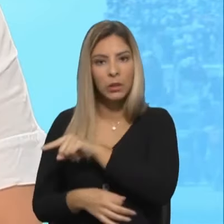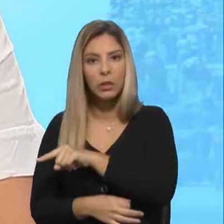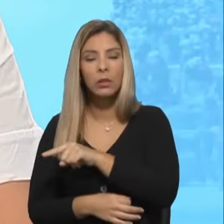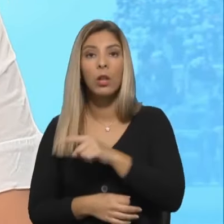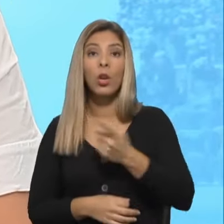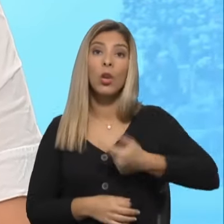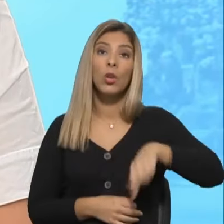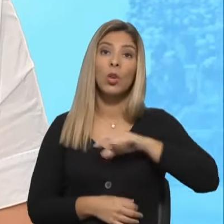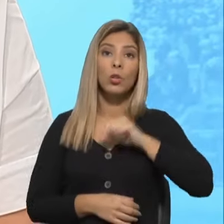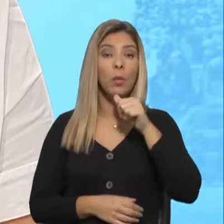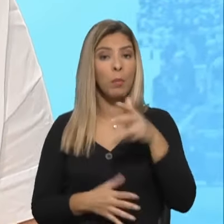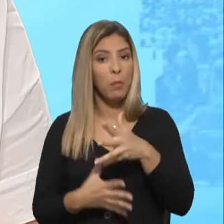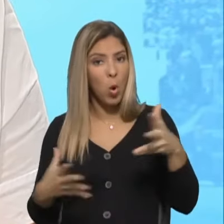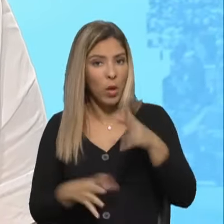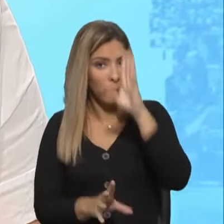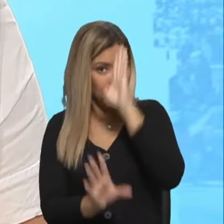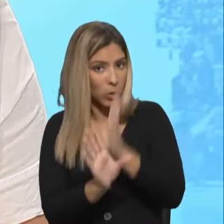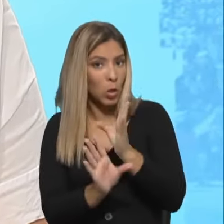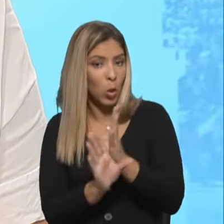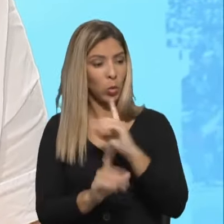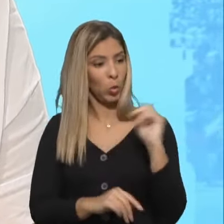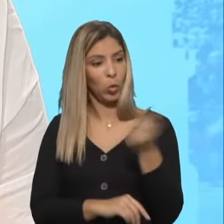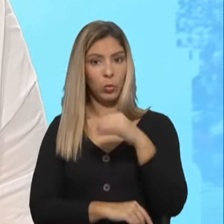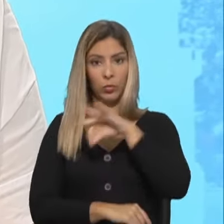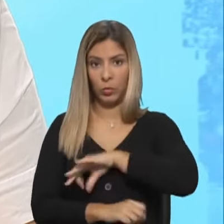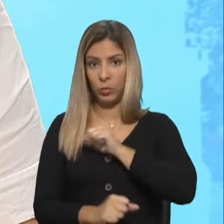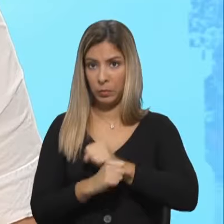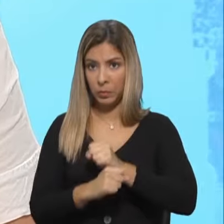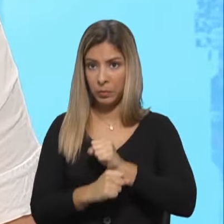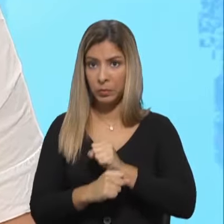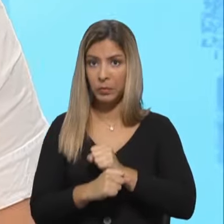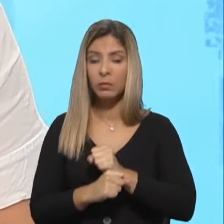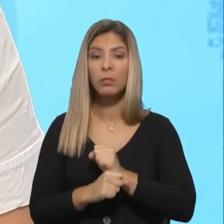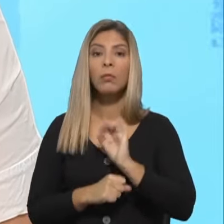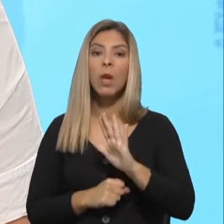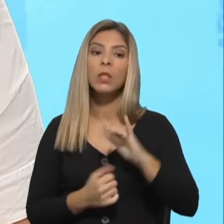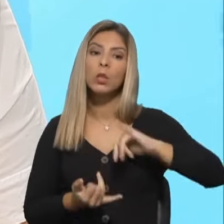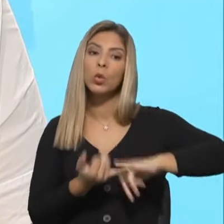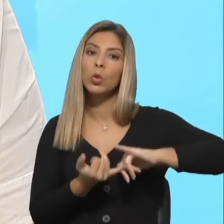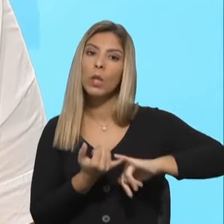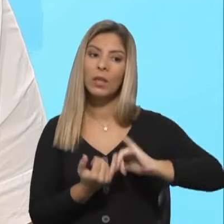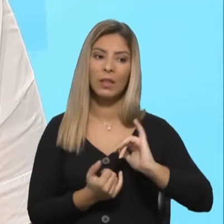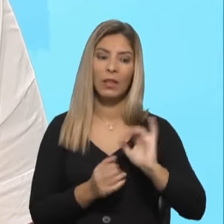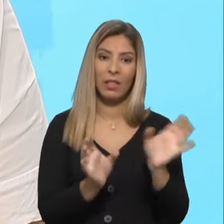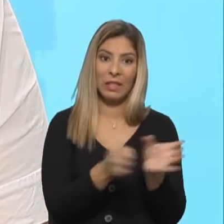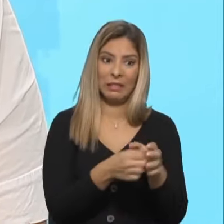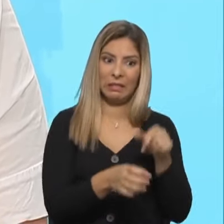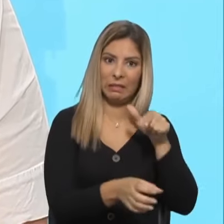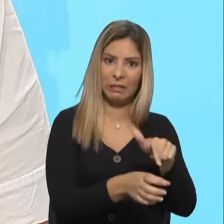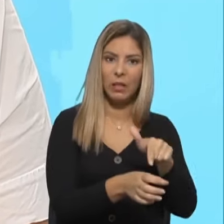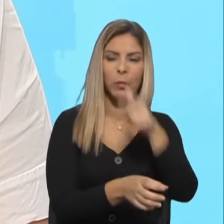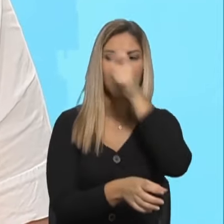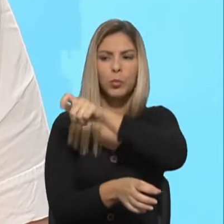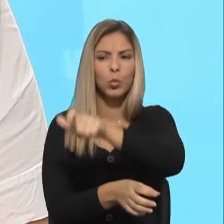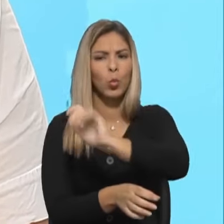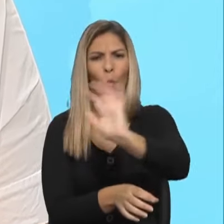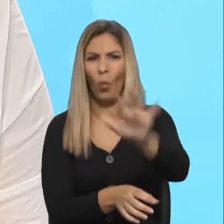sejamos maioritariamente psicólogos mas em luto é para qualquer pessoa que